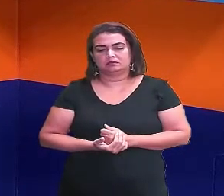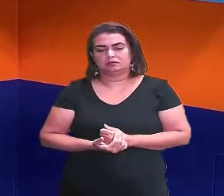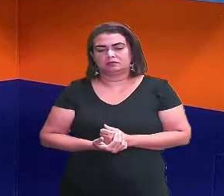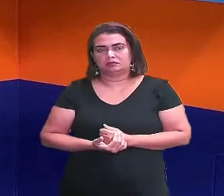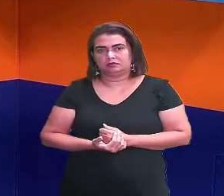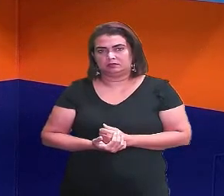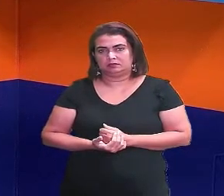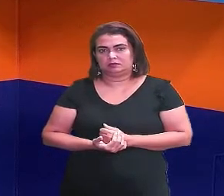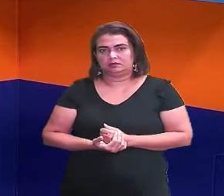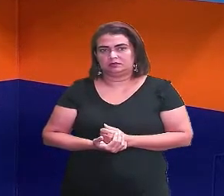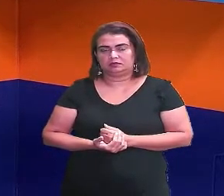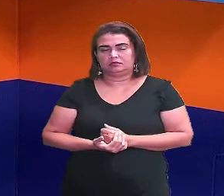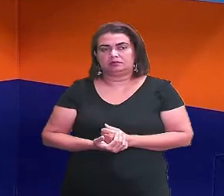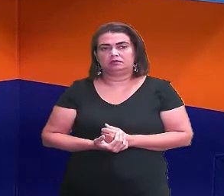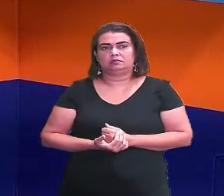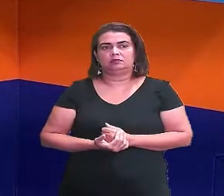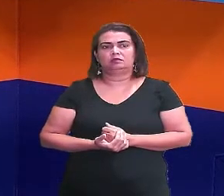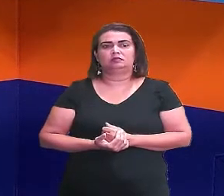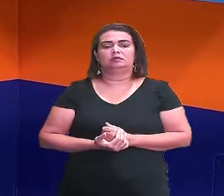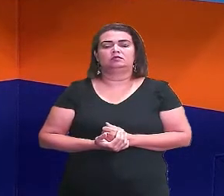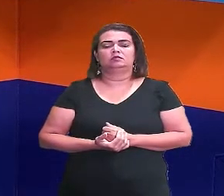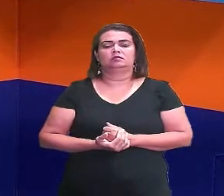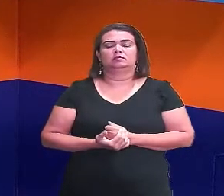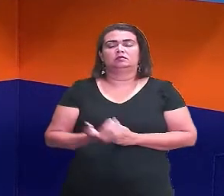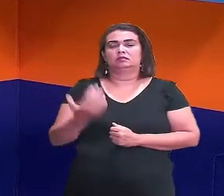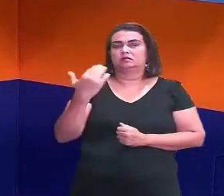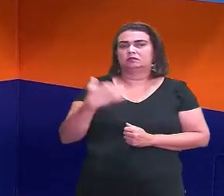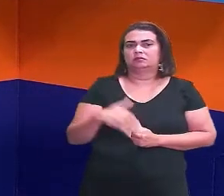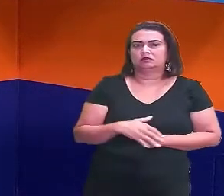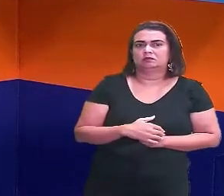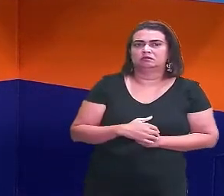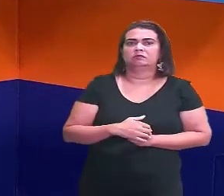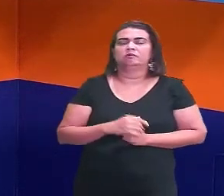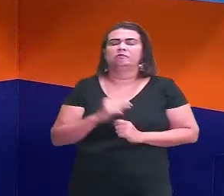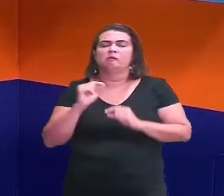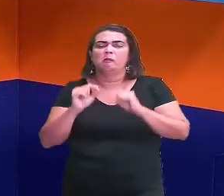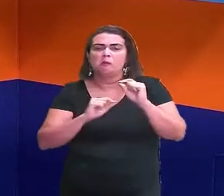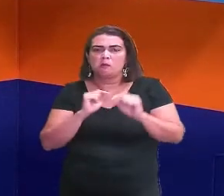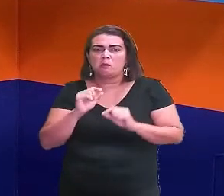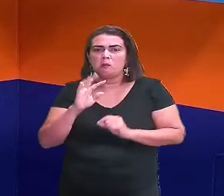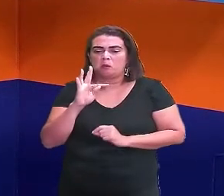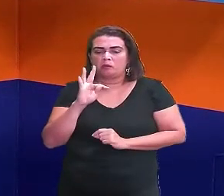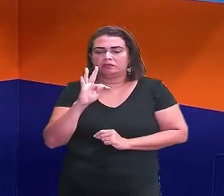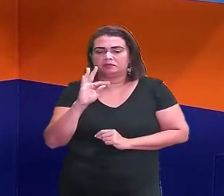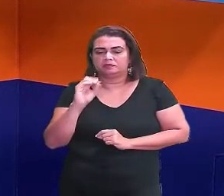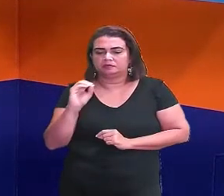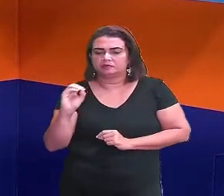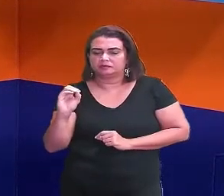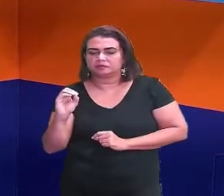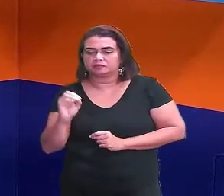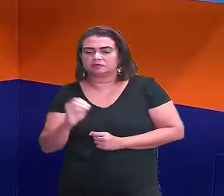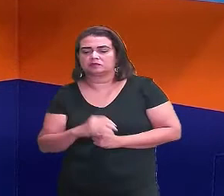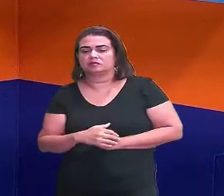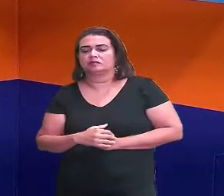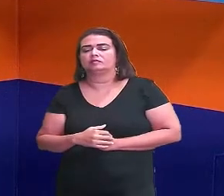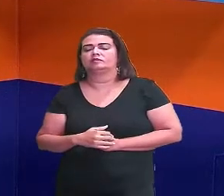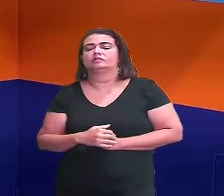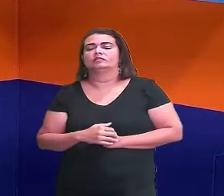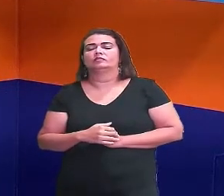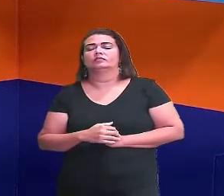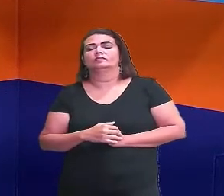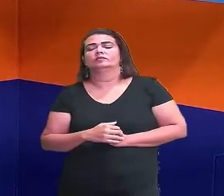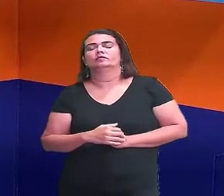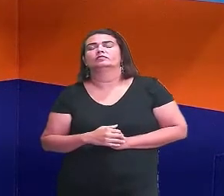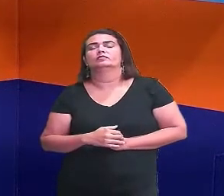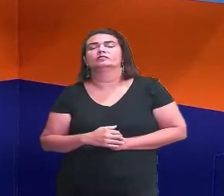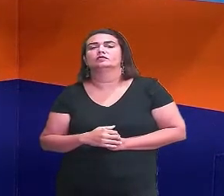sílaba pá, tá? E aqui a gente vai colocar o to, que vai